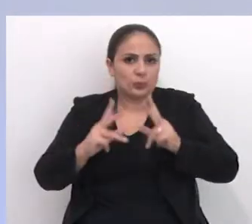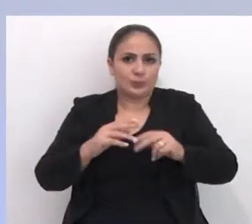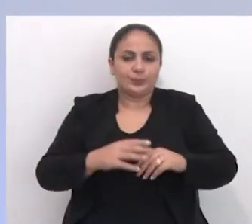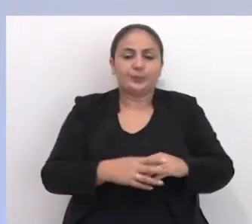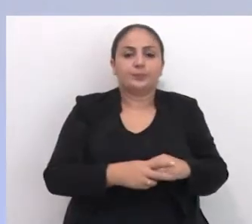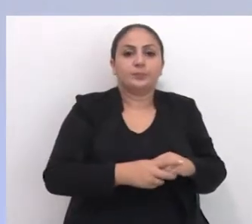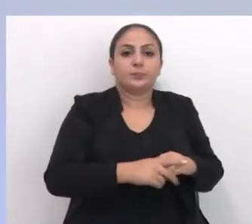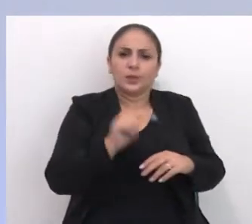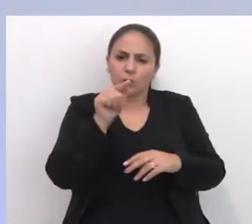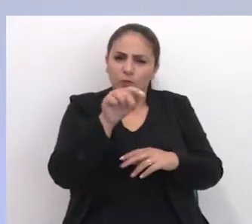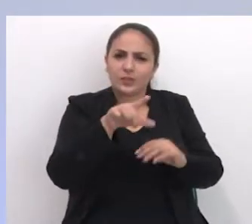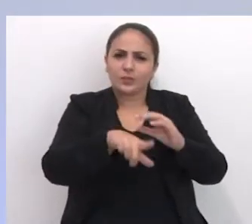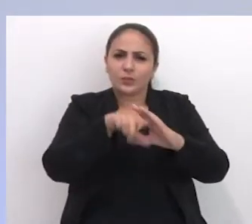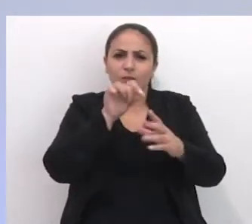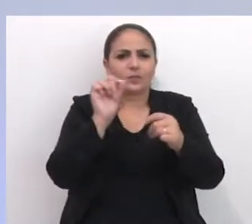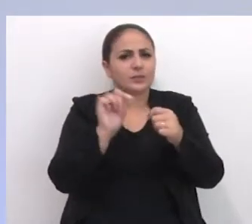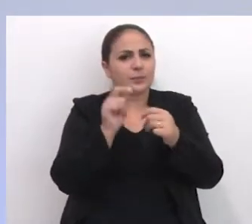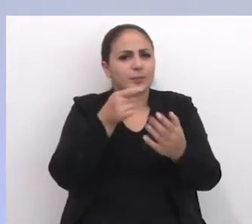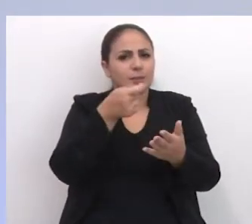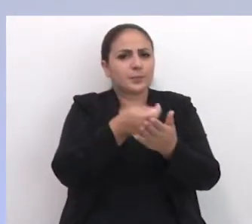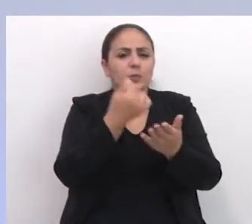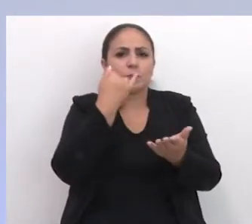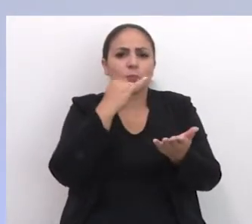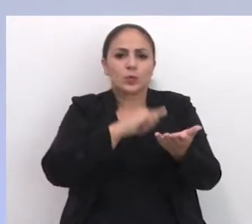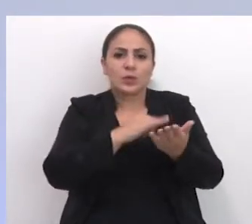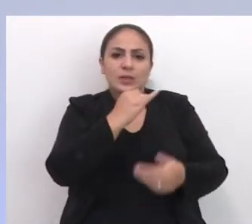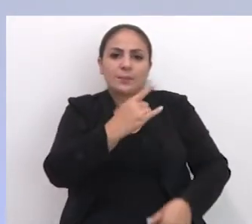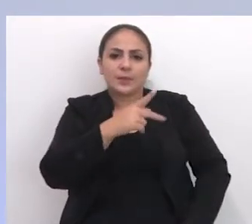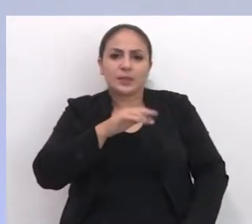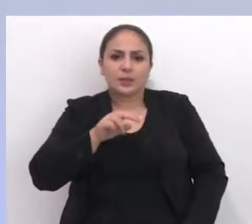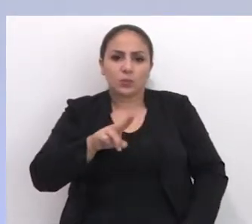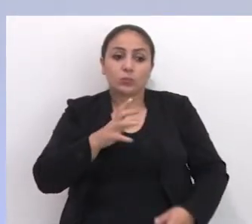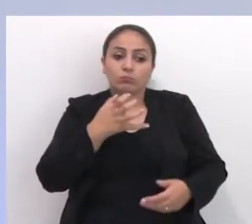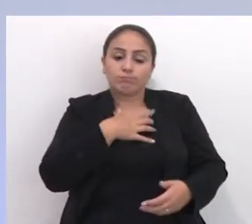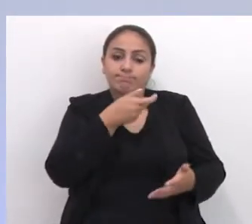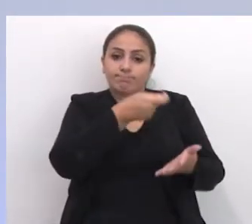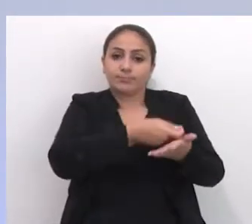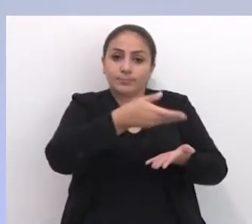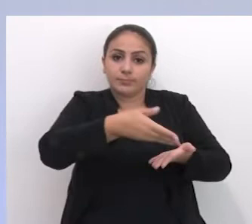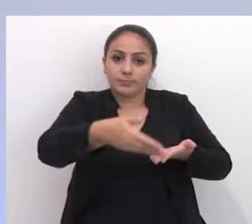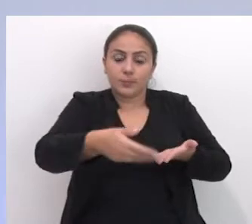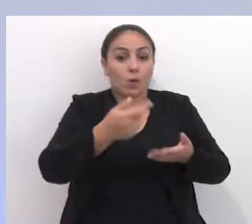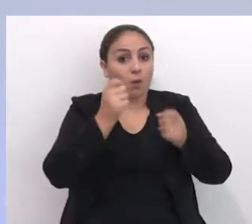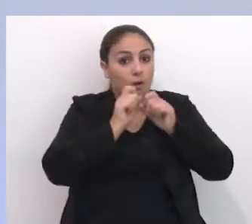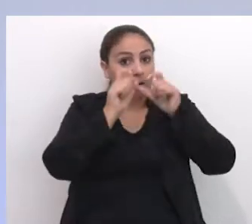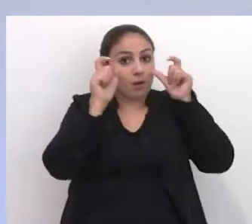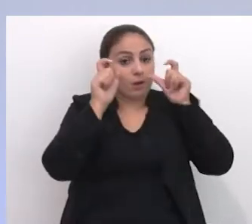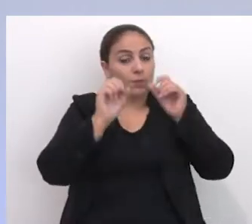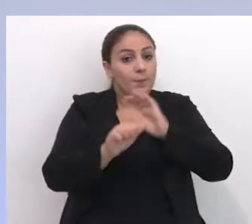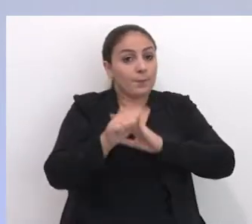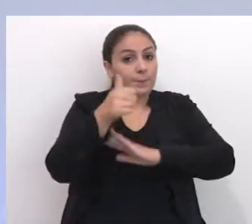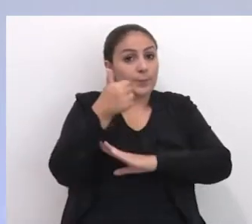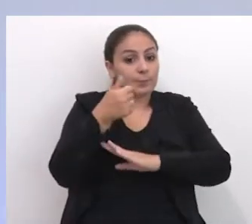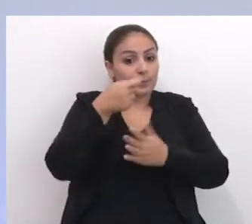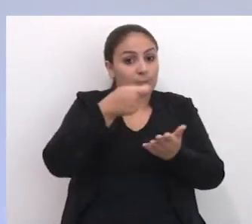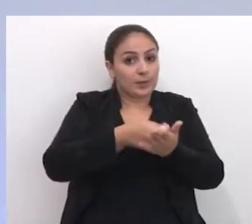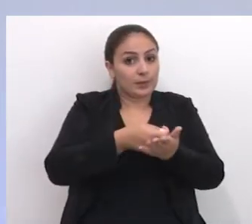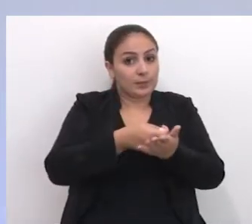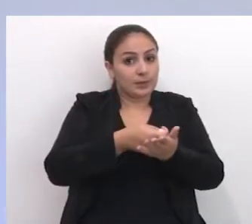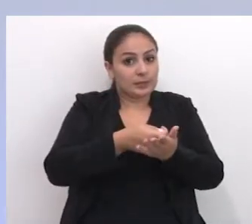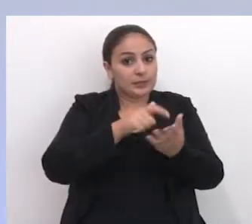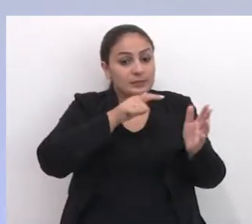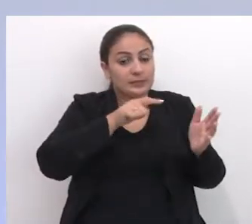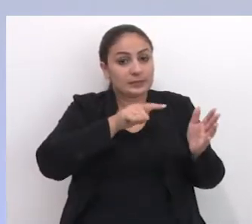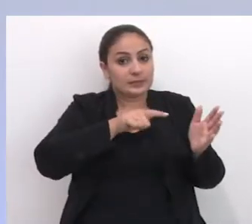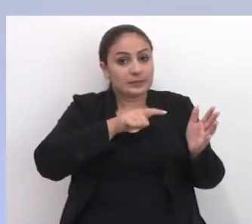fazer. Se você optou por fazer pagamento do IPTU de forma parcelada, fique atento. O primeiro